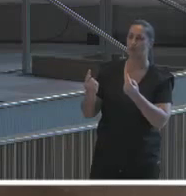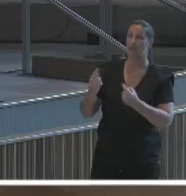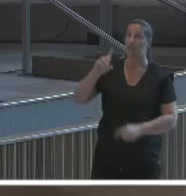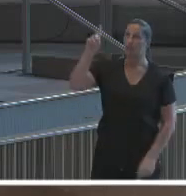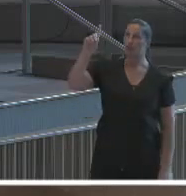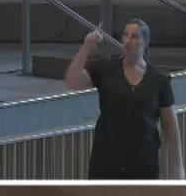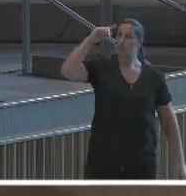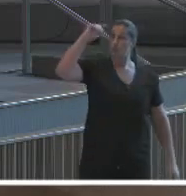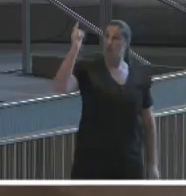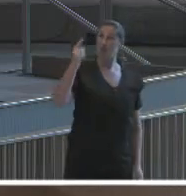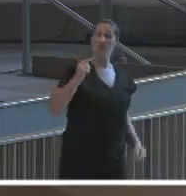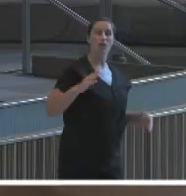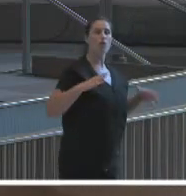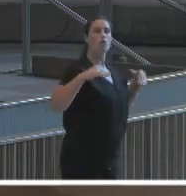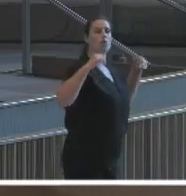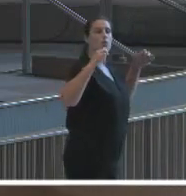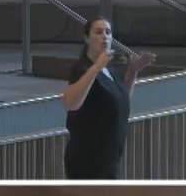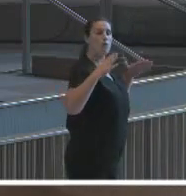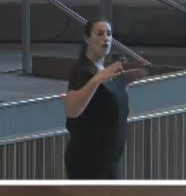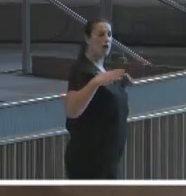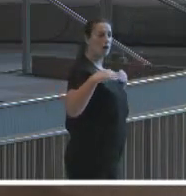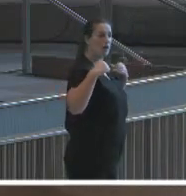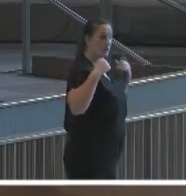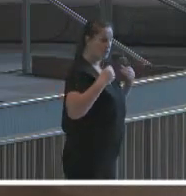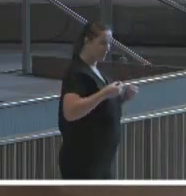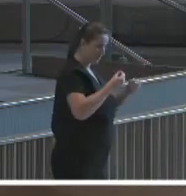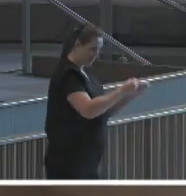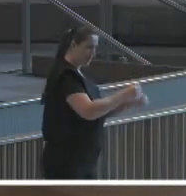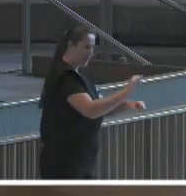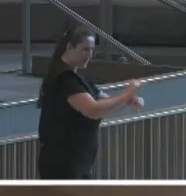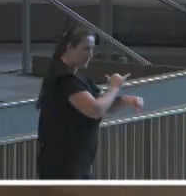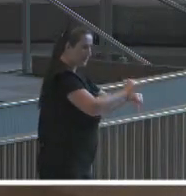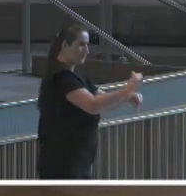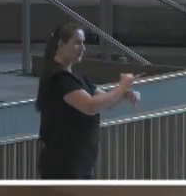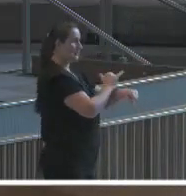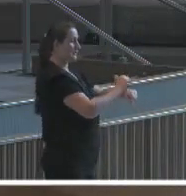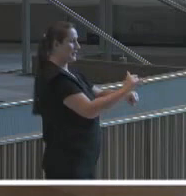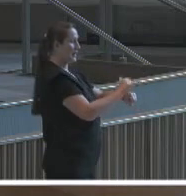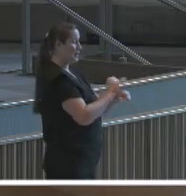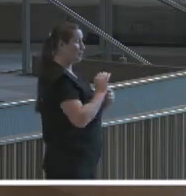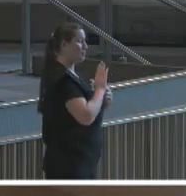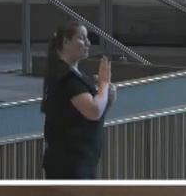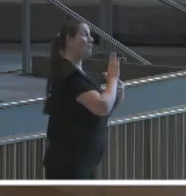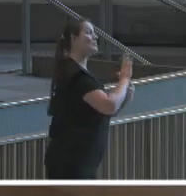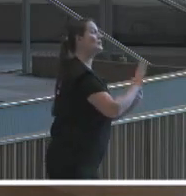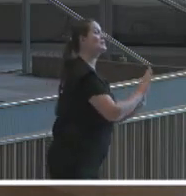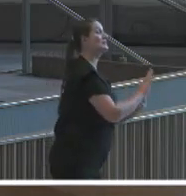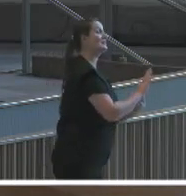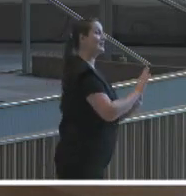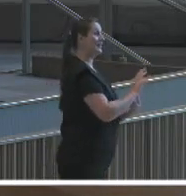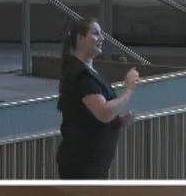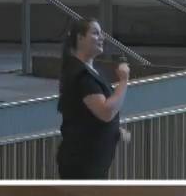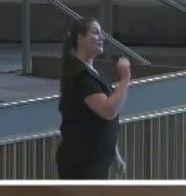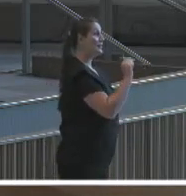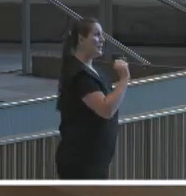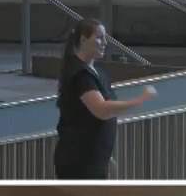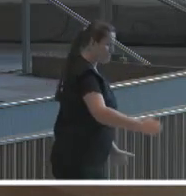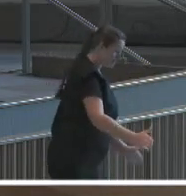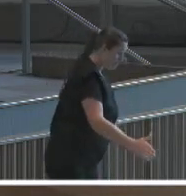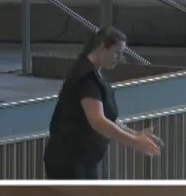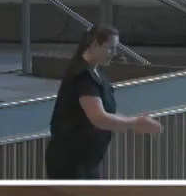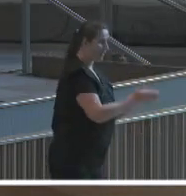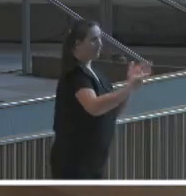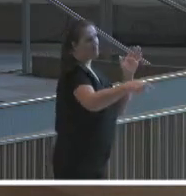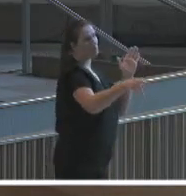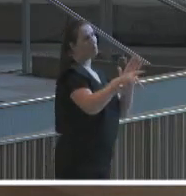anjo então lhe dá uma estratégia, e essa estratégia era algo para mostrar que era milagre o que